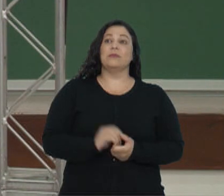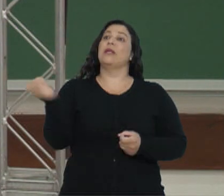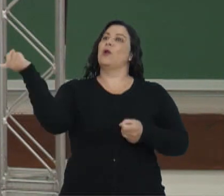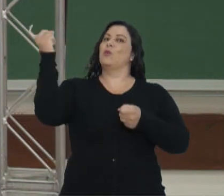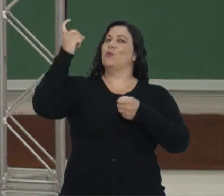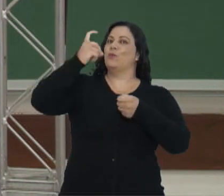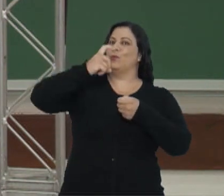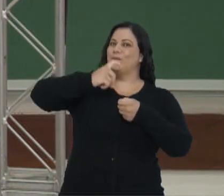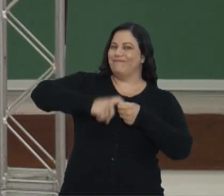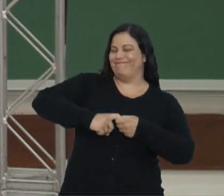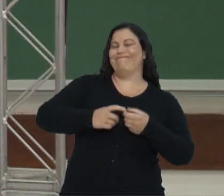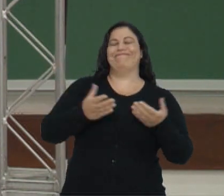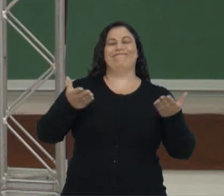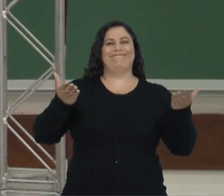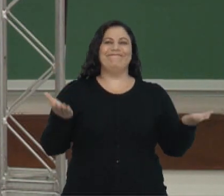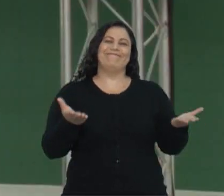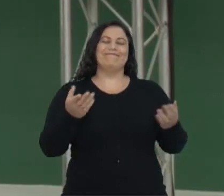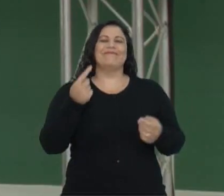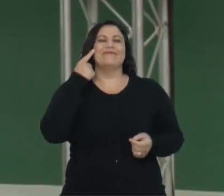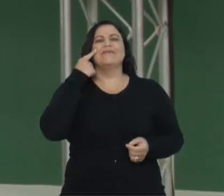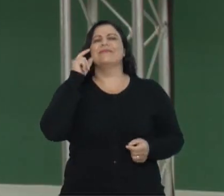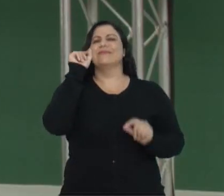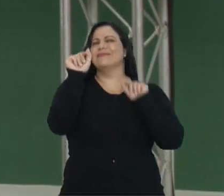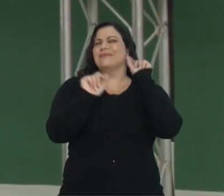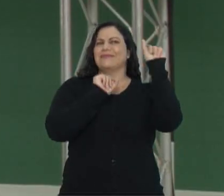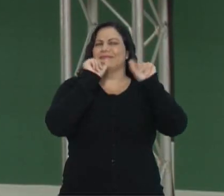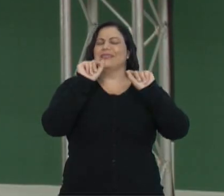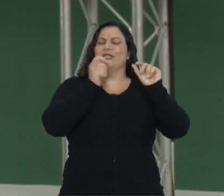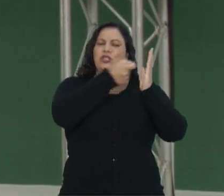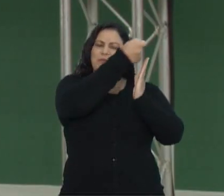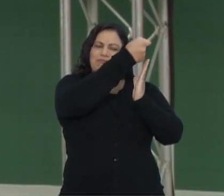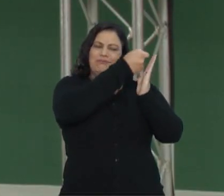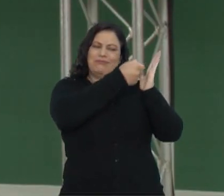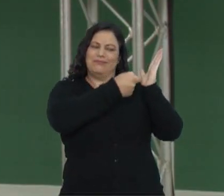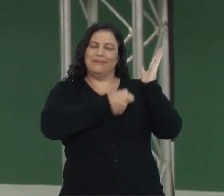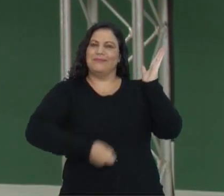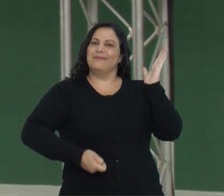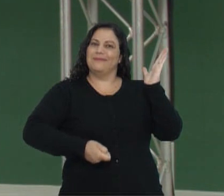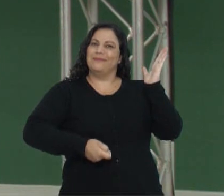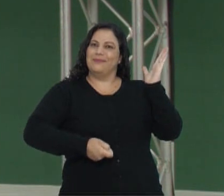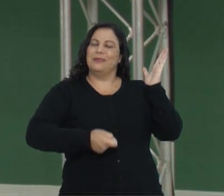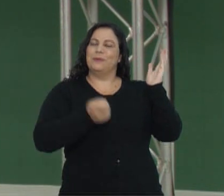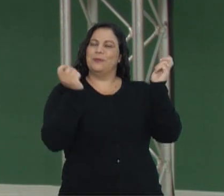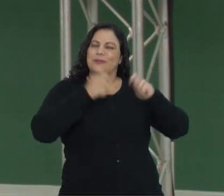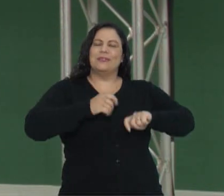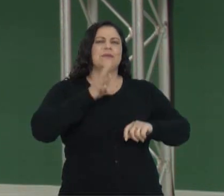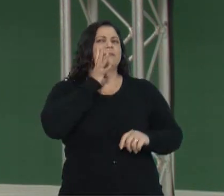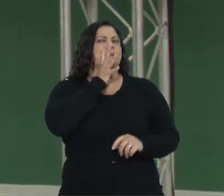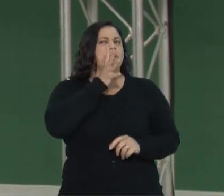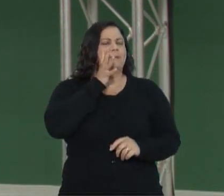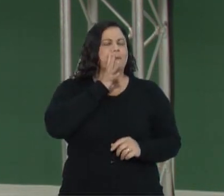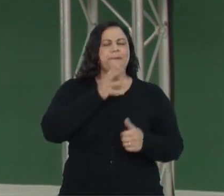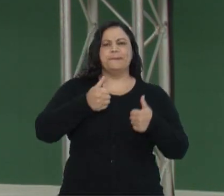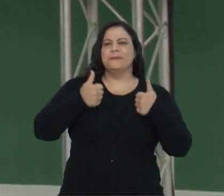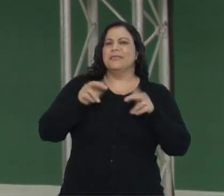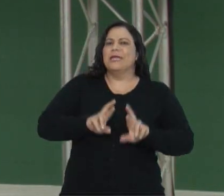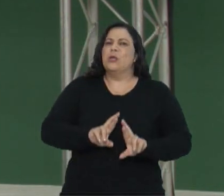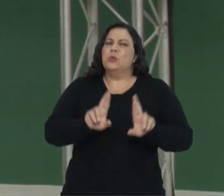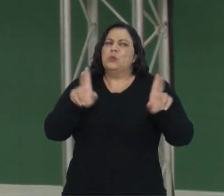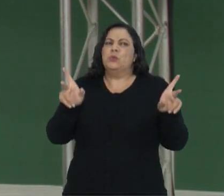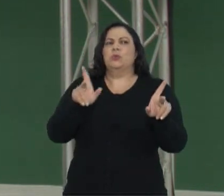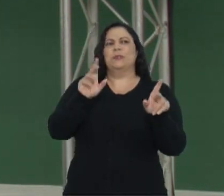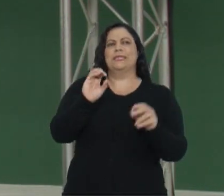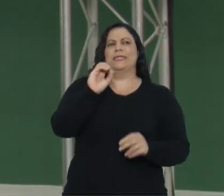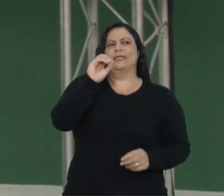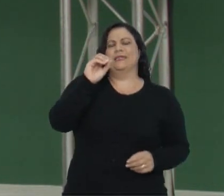Voltamos aqui, né? Espero que tenha escrito um texto bem bacana, né? Falando as diferenças da ópera, a gente colocou aqui mesmo no